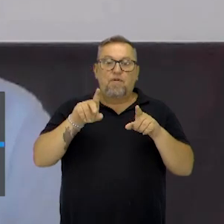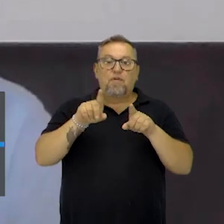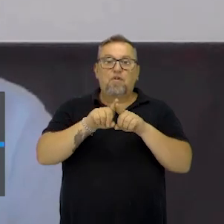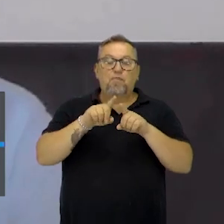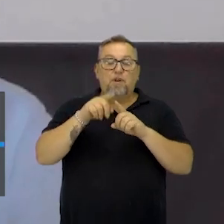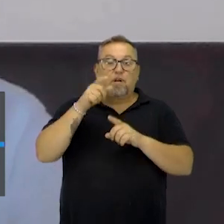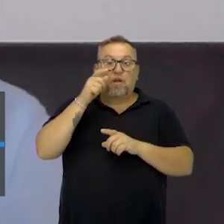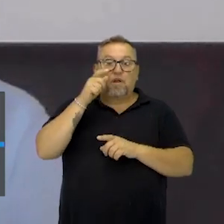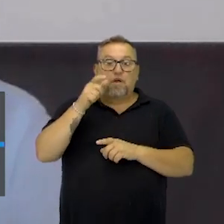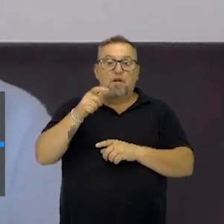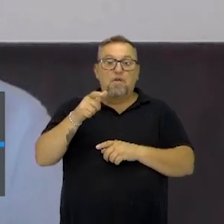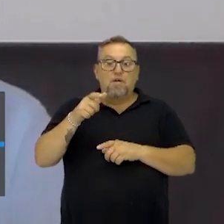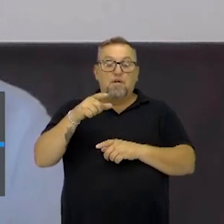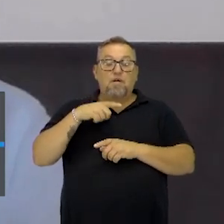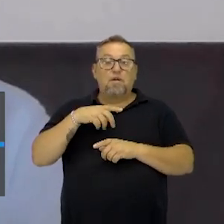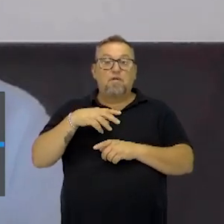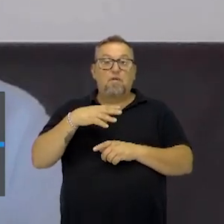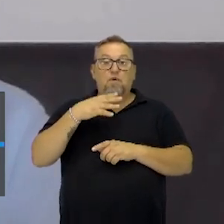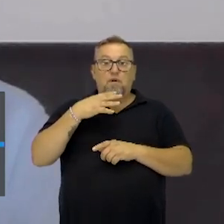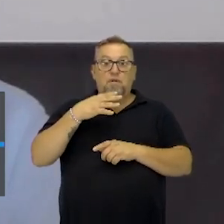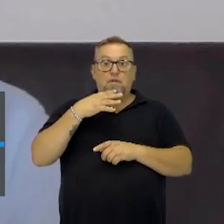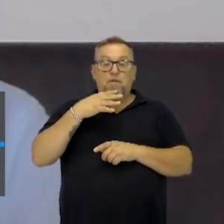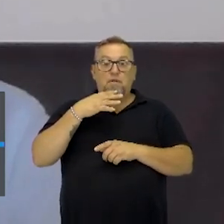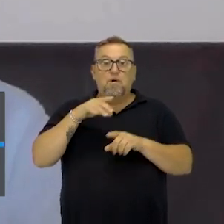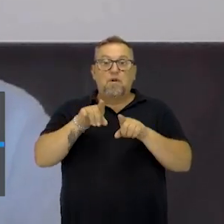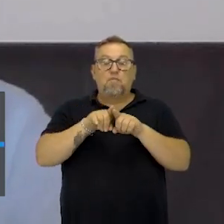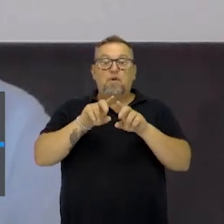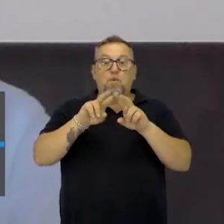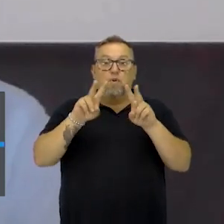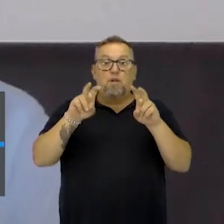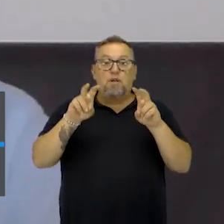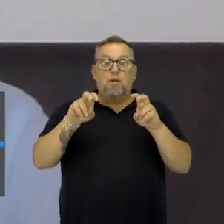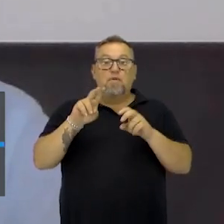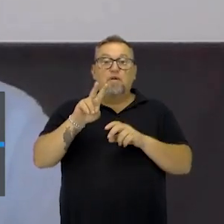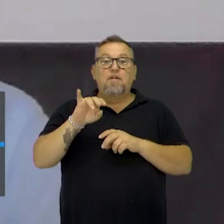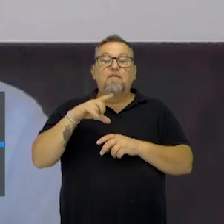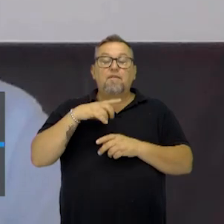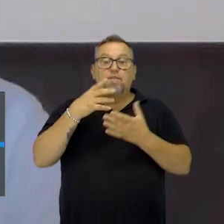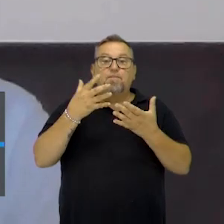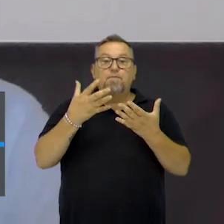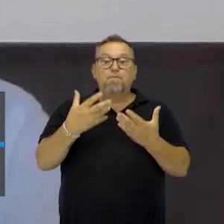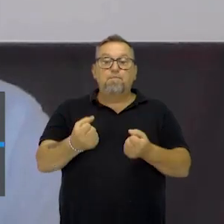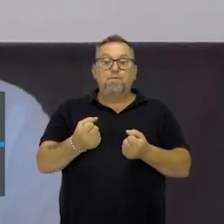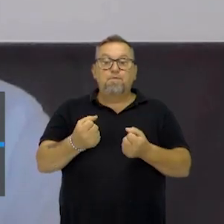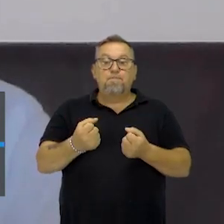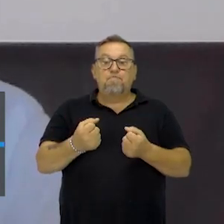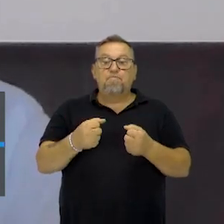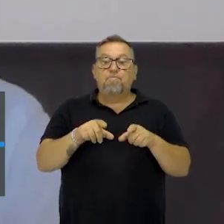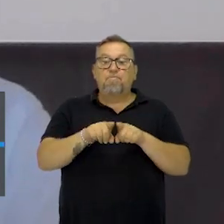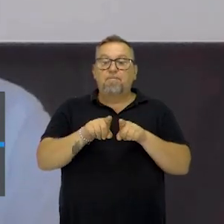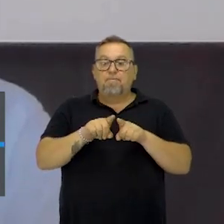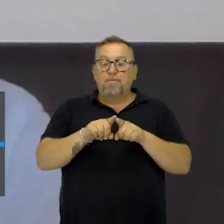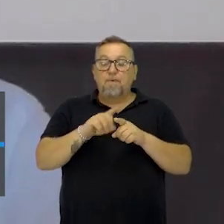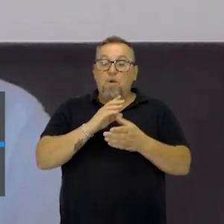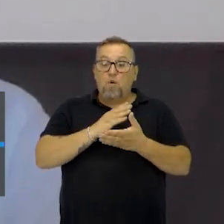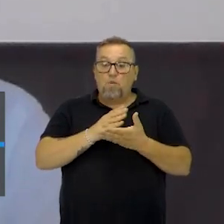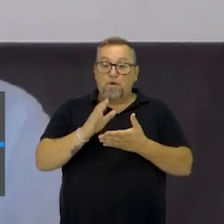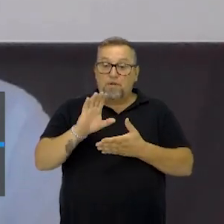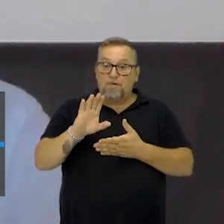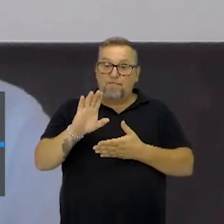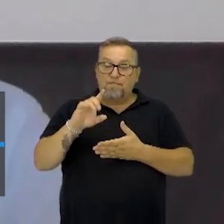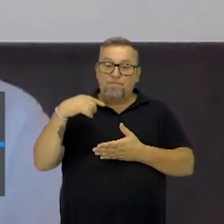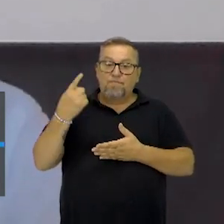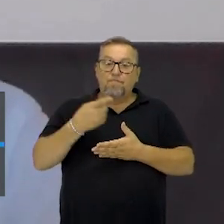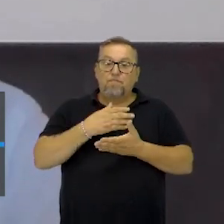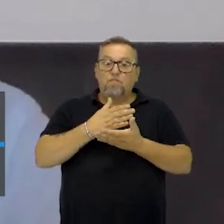interessante que seja reconhecido a temática que vai ser abordada, né? E a partir disso, o estudante